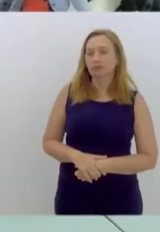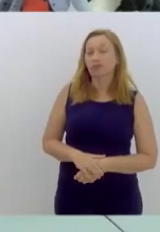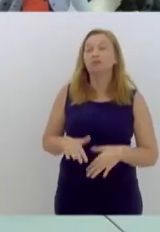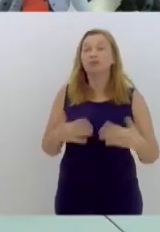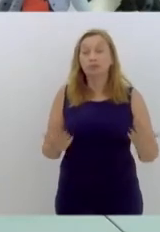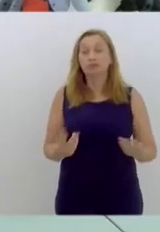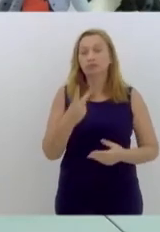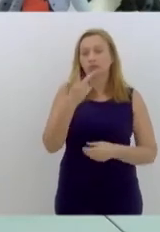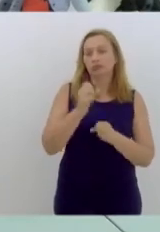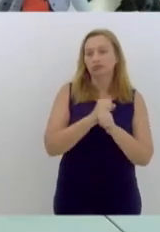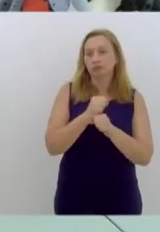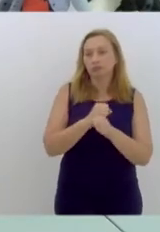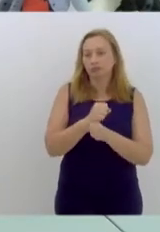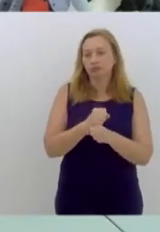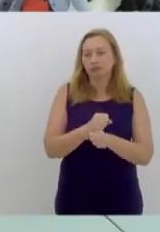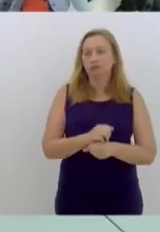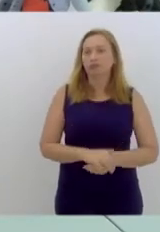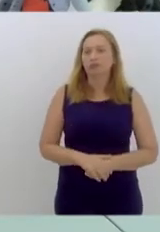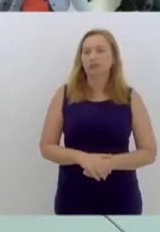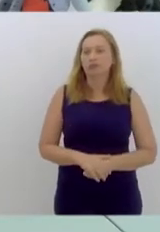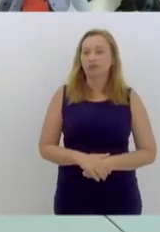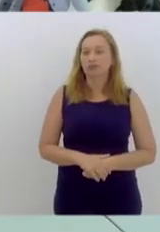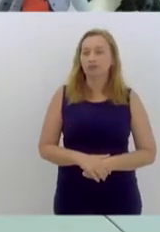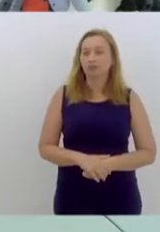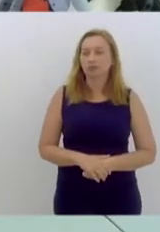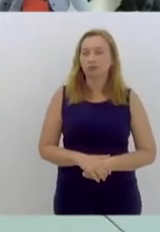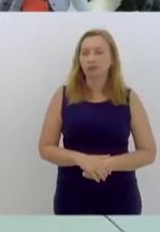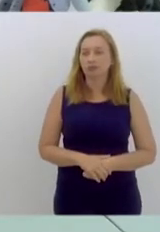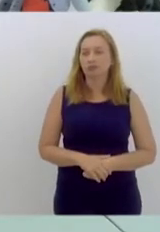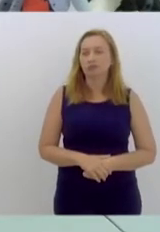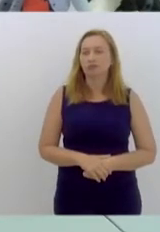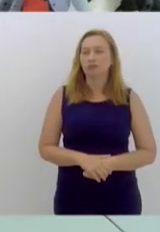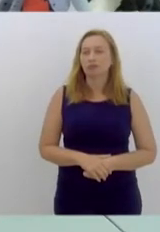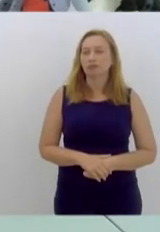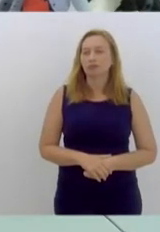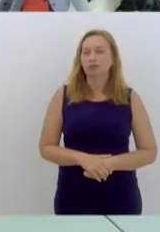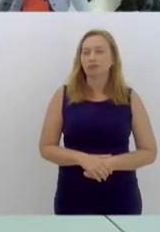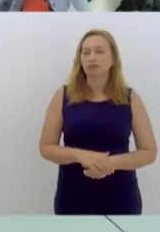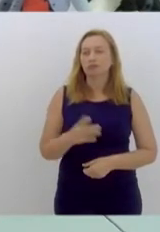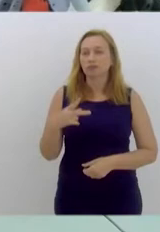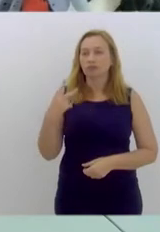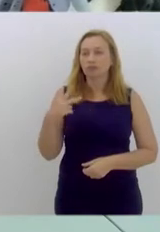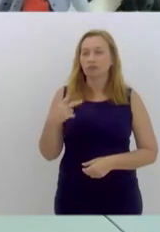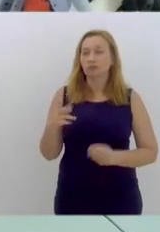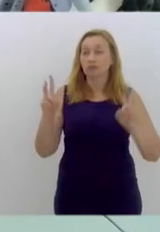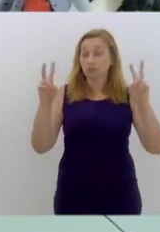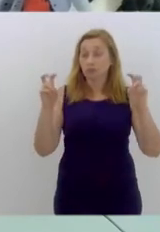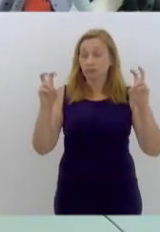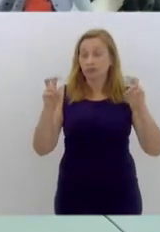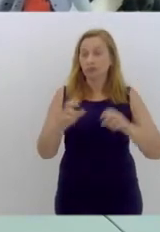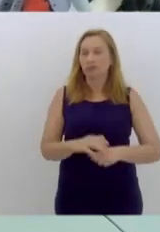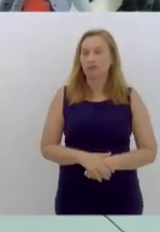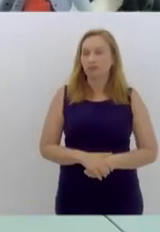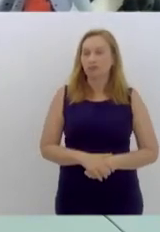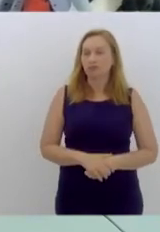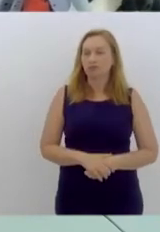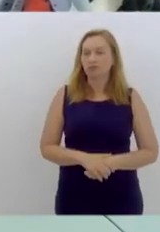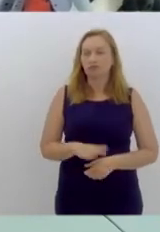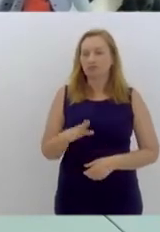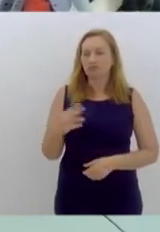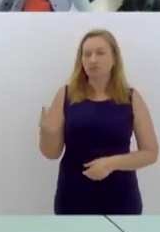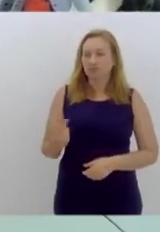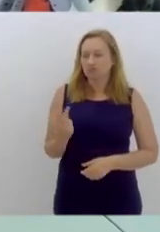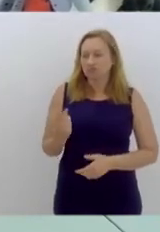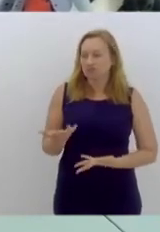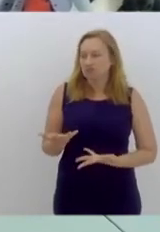Então, nesses 2 anos, a baixa interlocução que você teve com esse parlamento, no que diz respeito a esse tema, não foi uma prioridade por